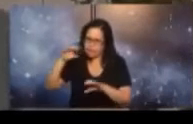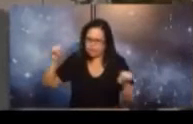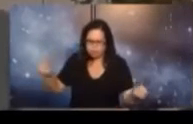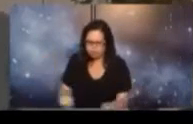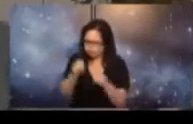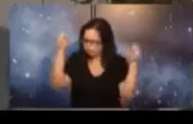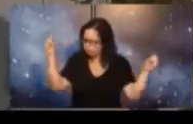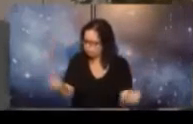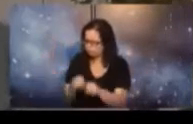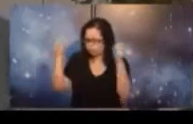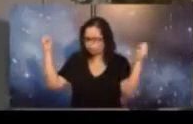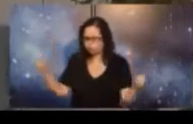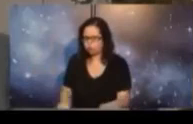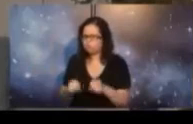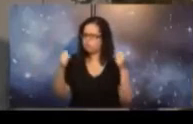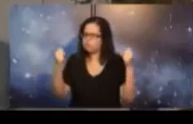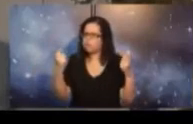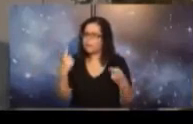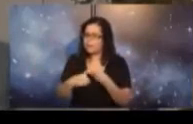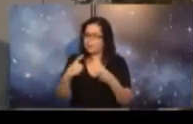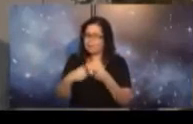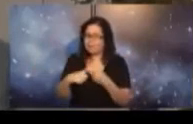em função de uma insurreição.